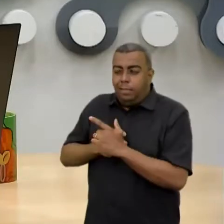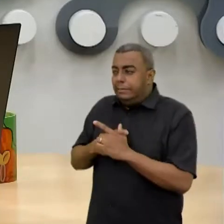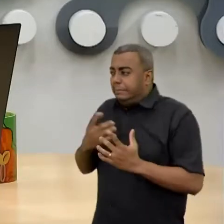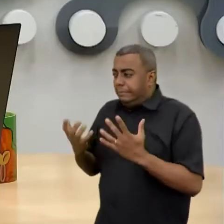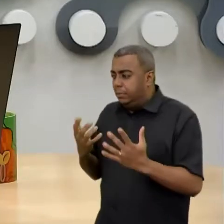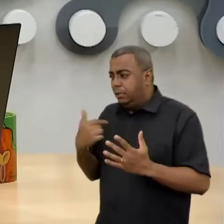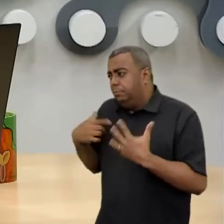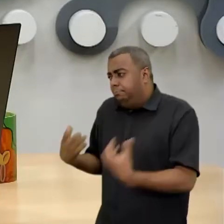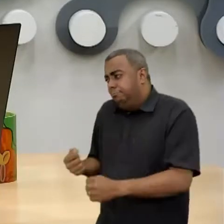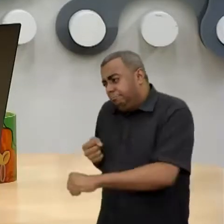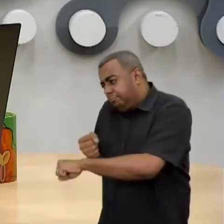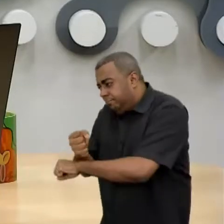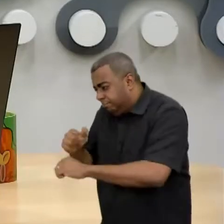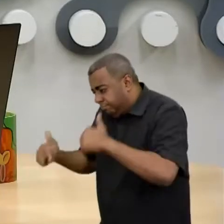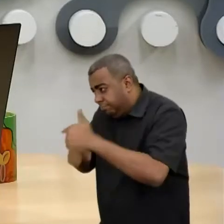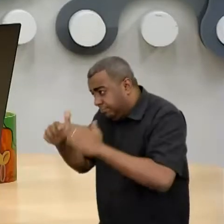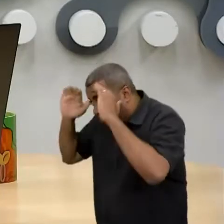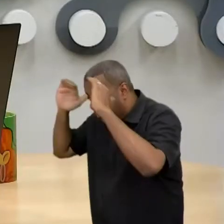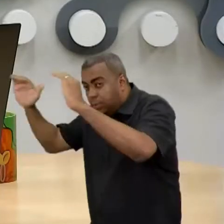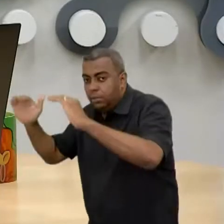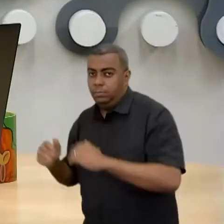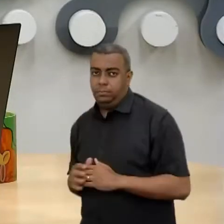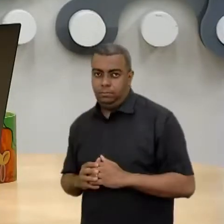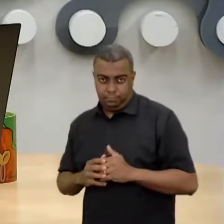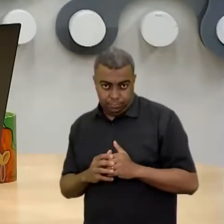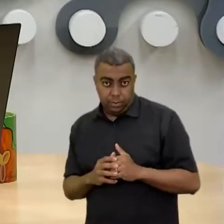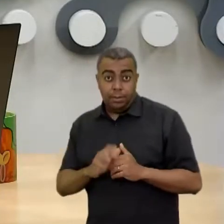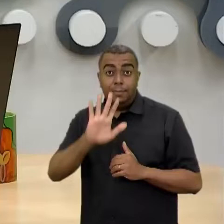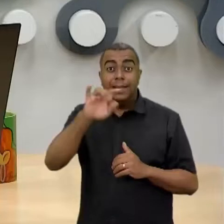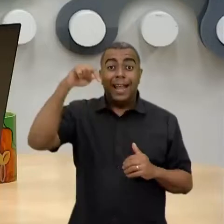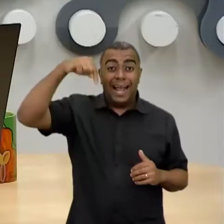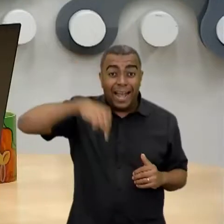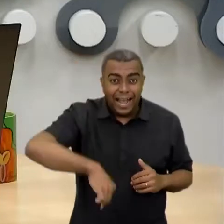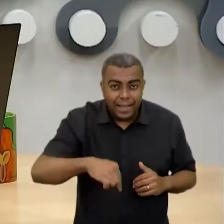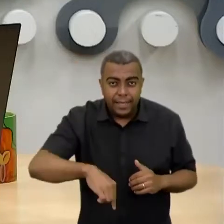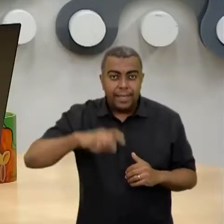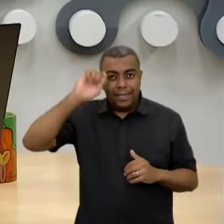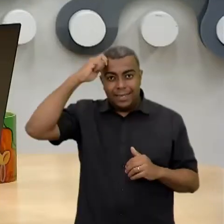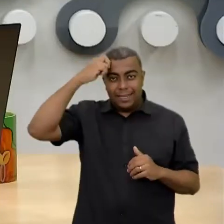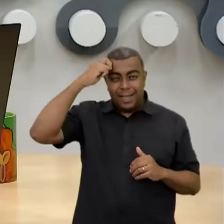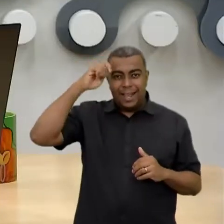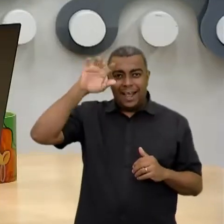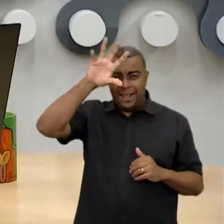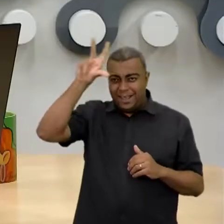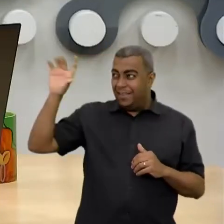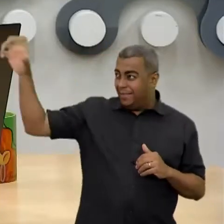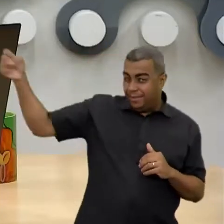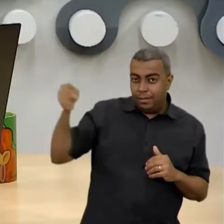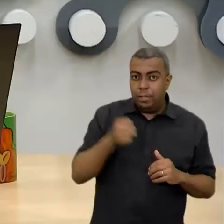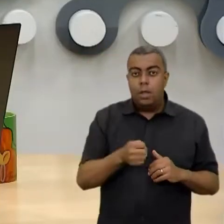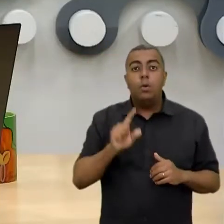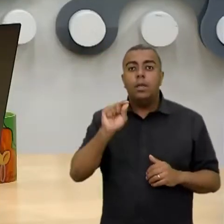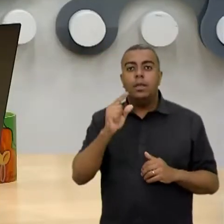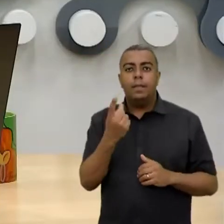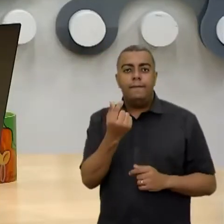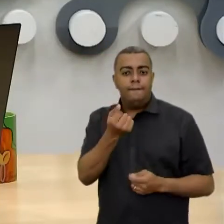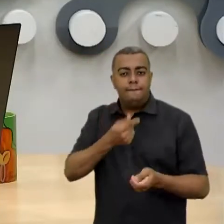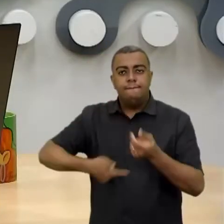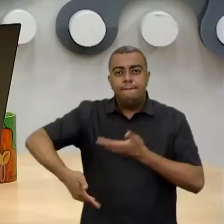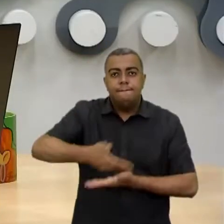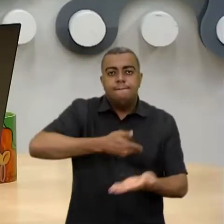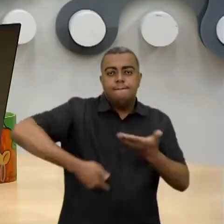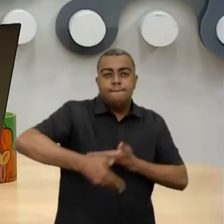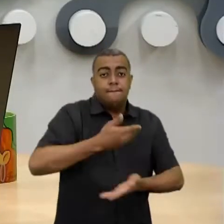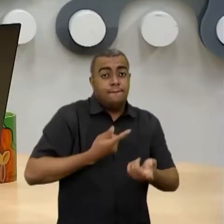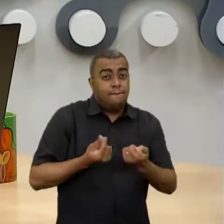na América, ela é diferente porque ela se torna um comércio. Não é mais uma relação social, ela é um comércio. Então, todo o